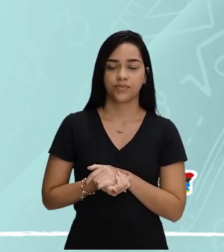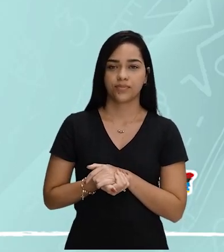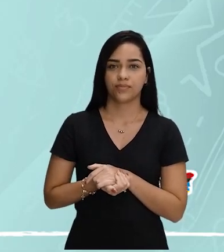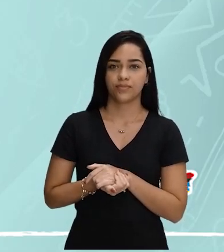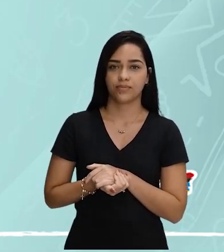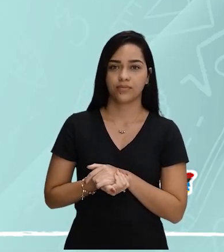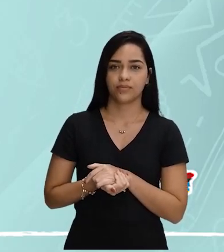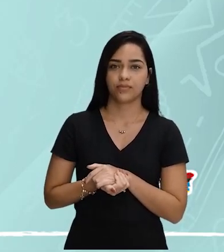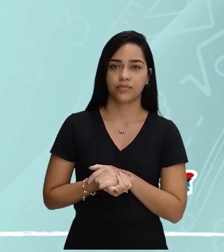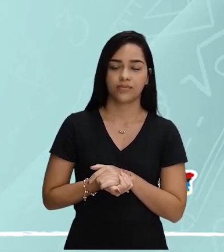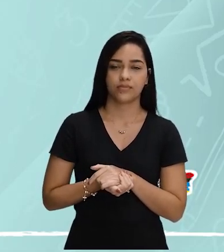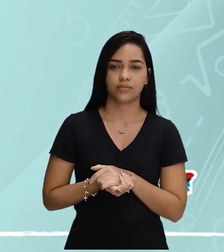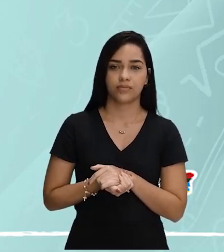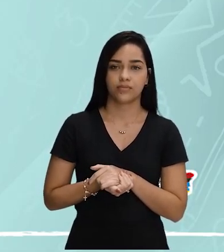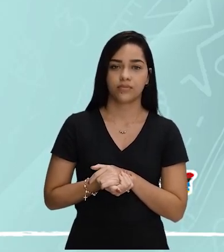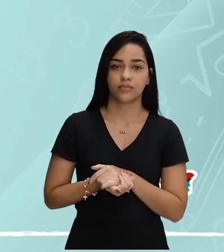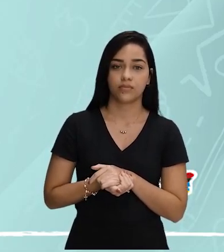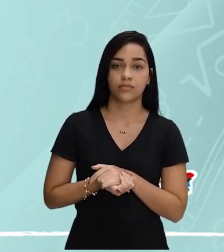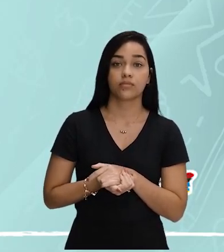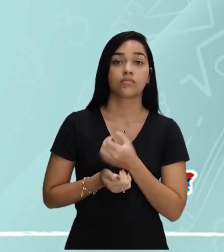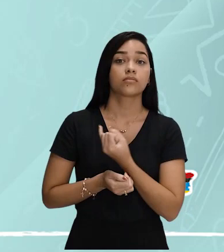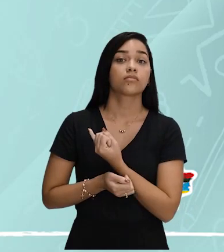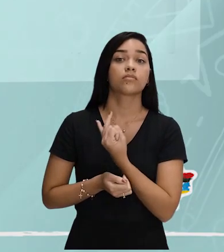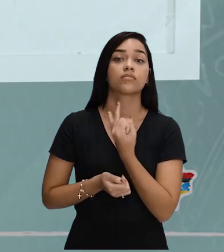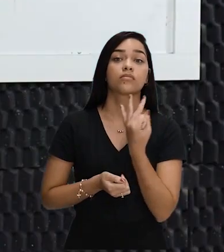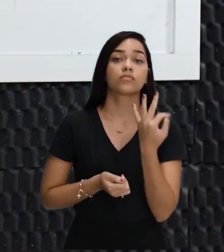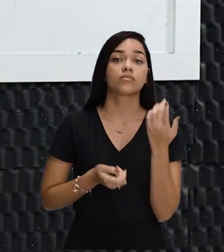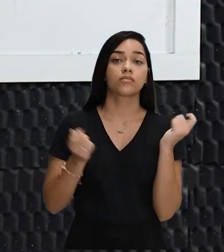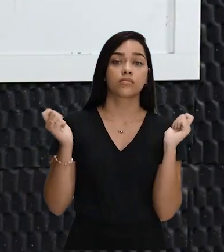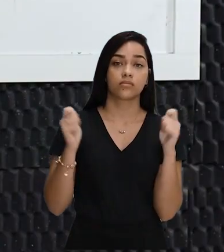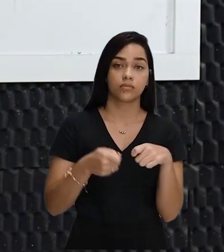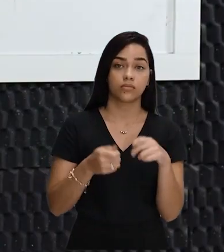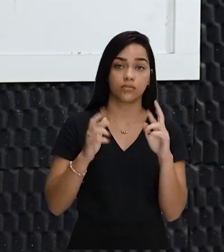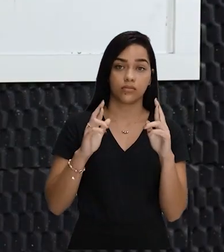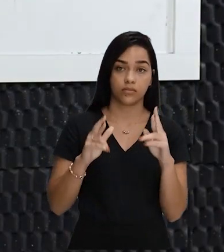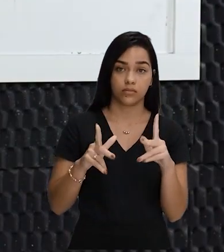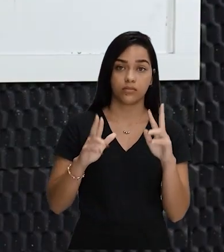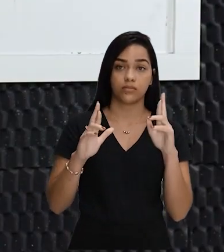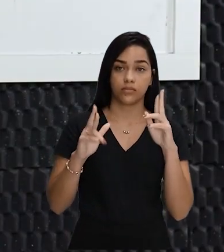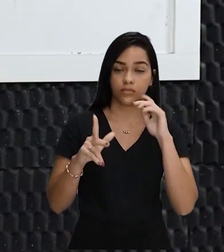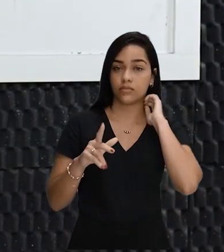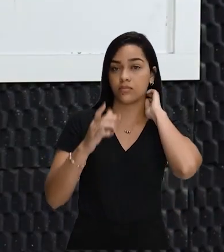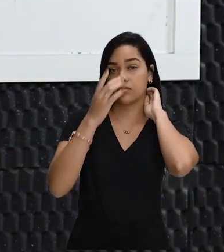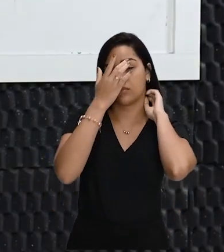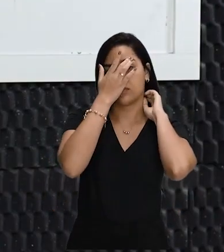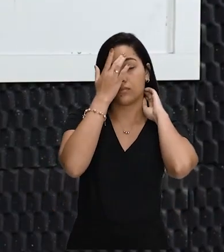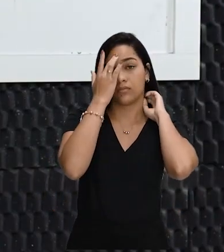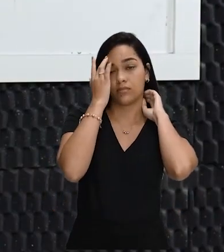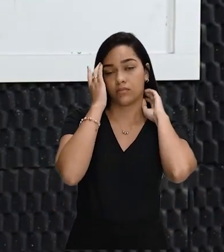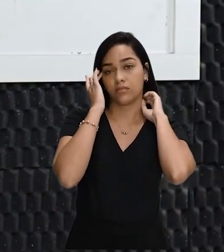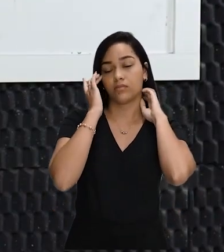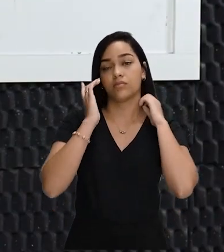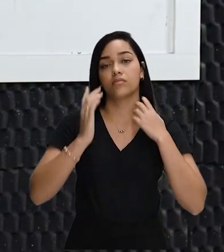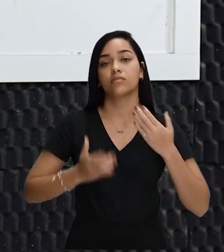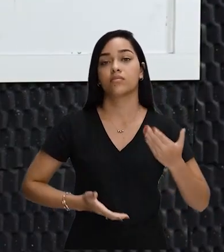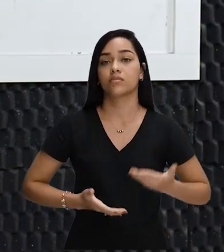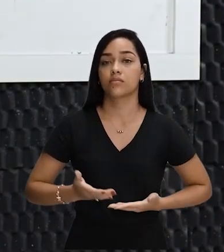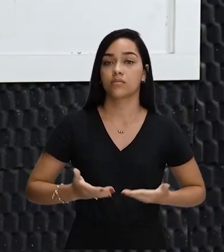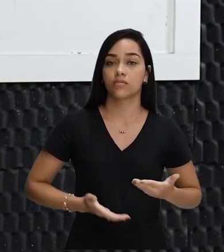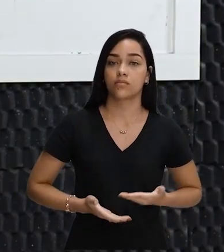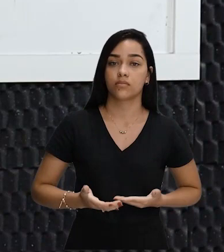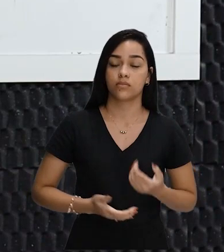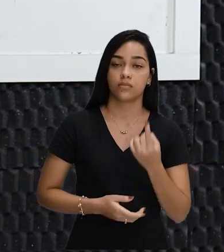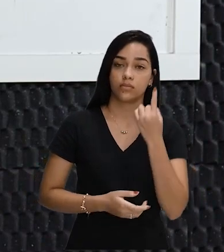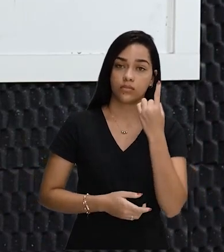de sobremesa tá então de quantas maneiras diferentes a pessoa pode se servir de